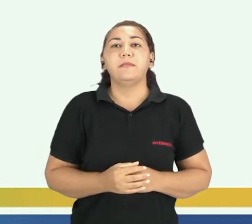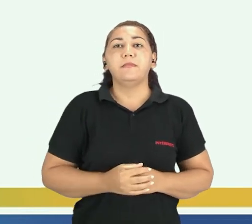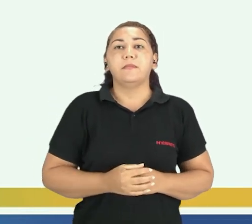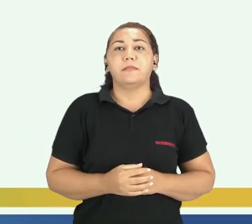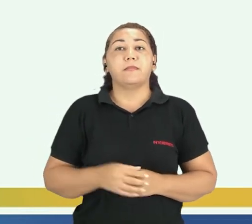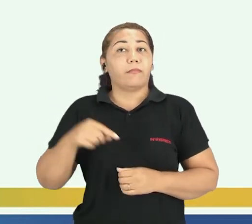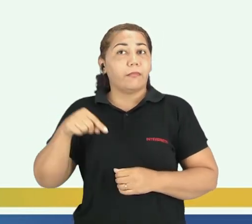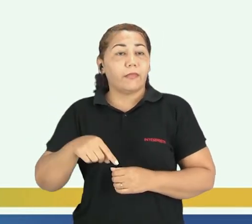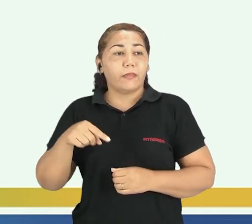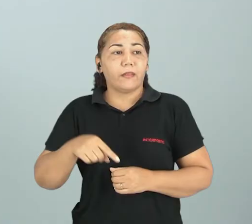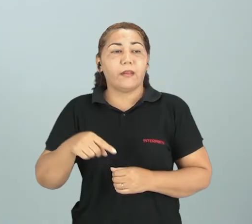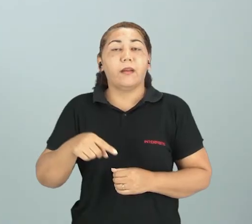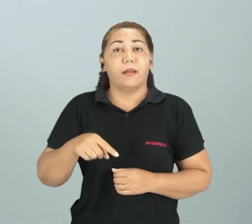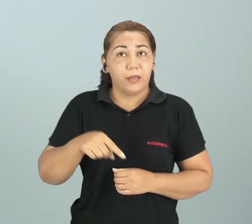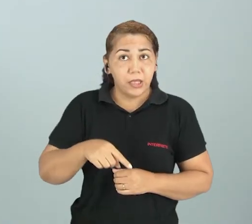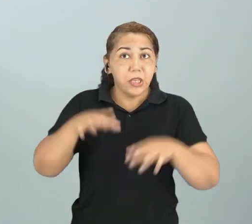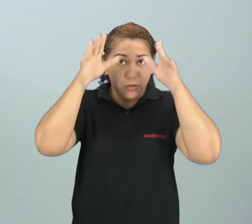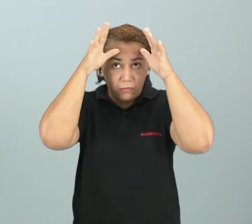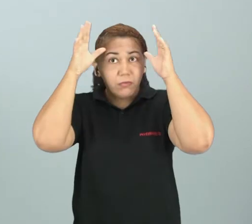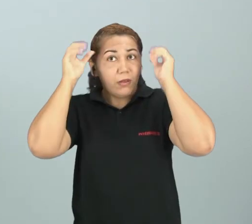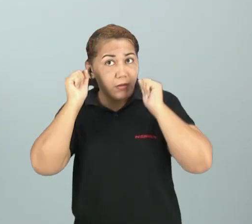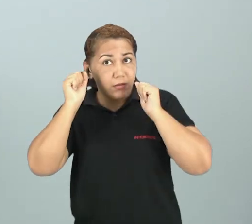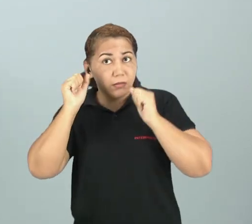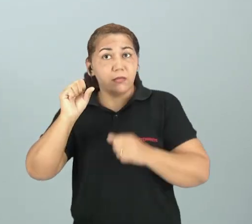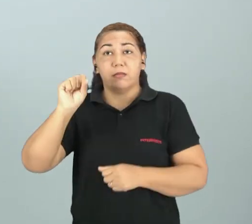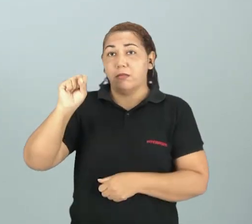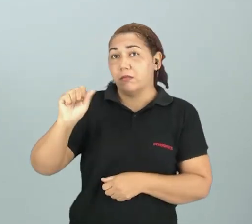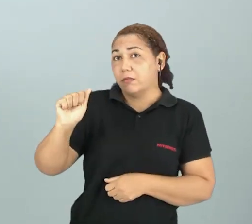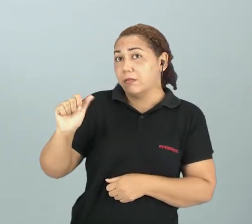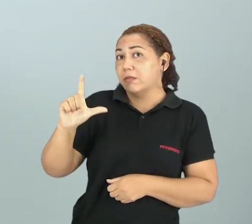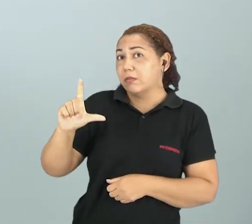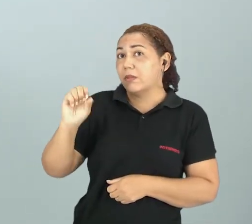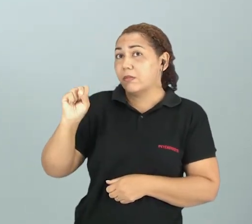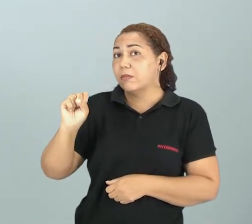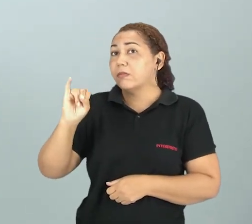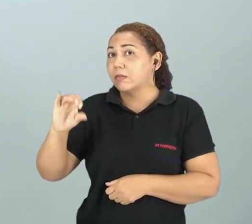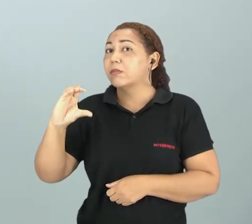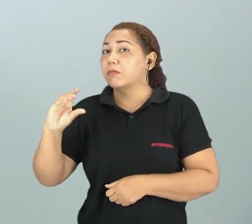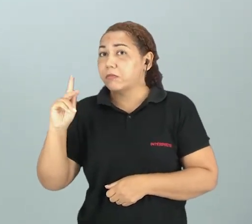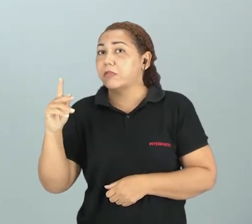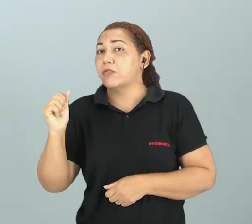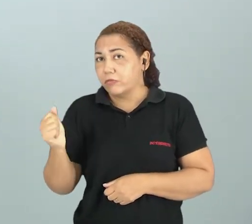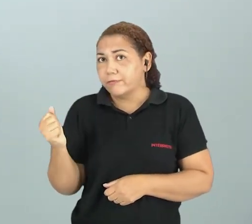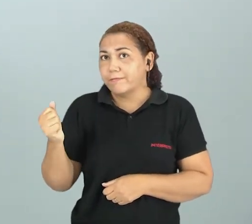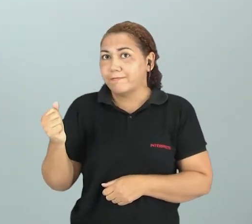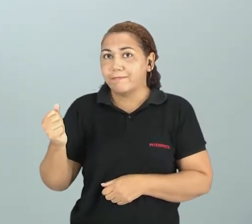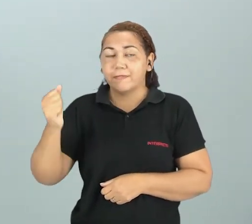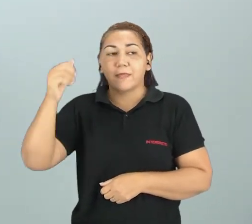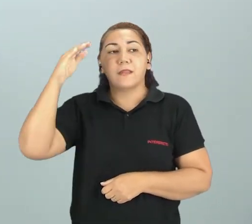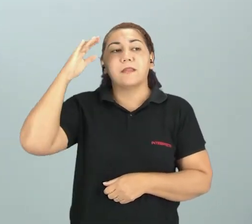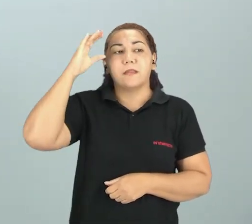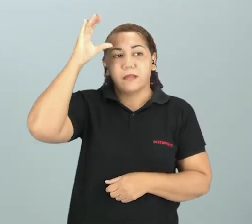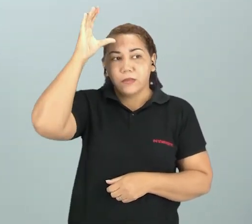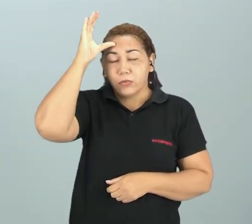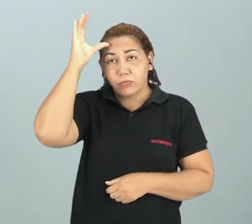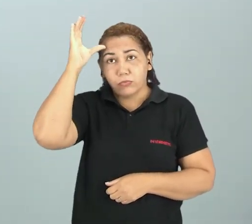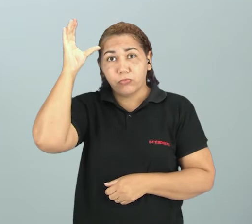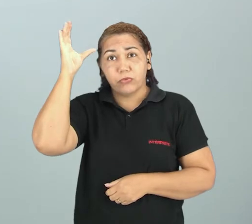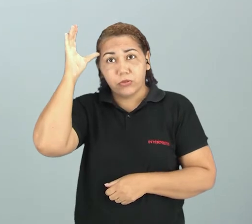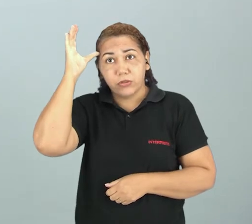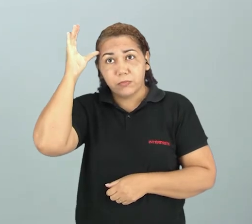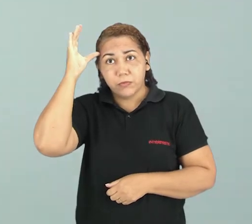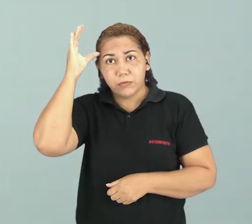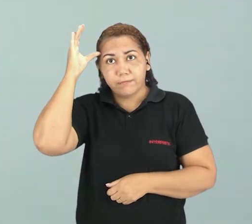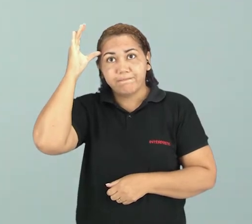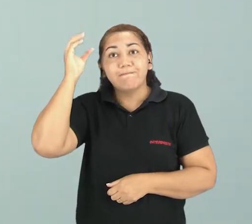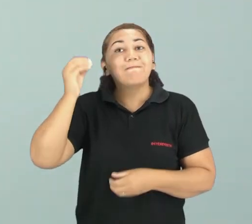salsicha, lá é vina. Tu vai no mercado, talvez cause até espanto para alguns, né? Então, a gente tem que